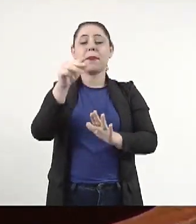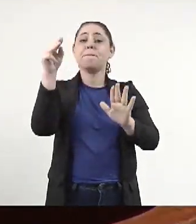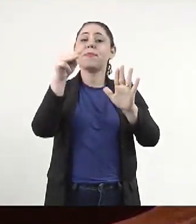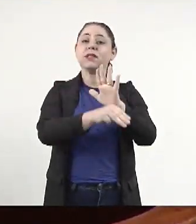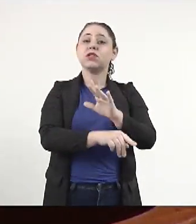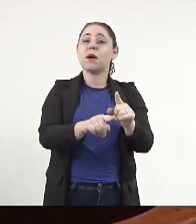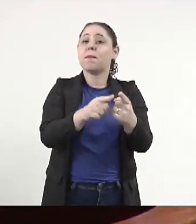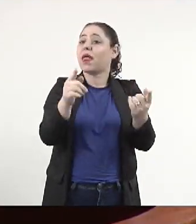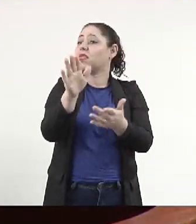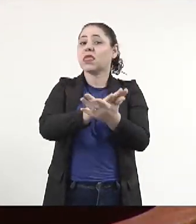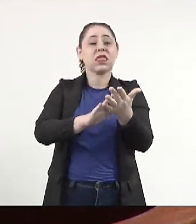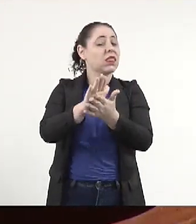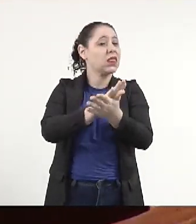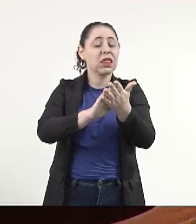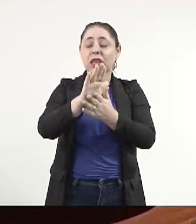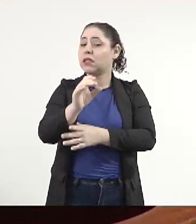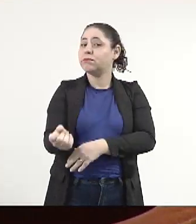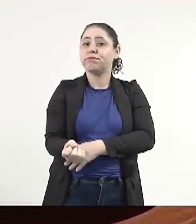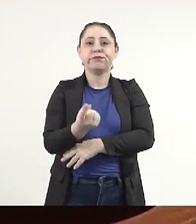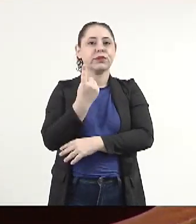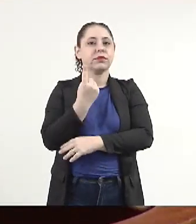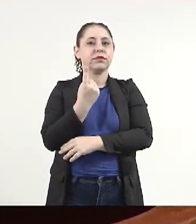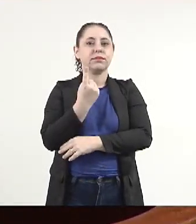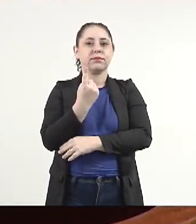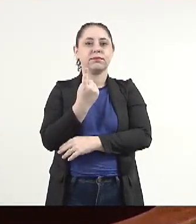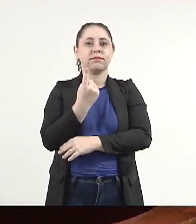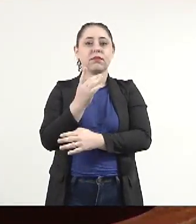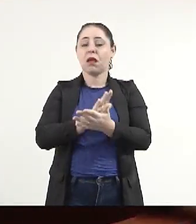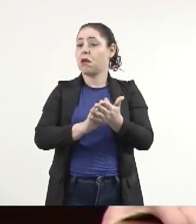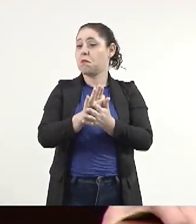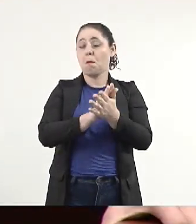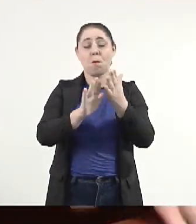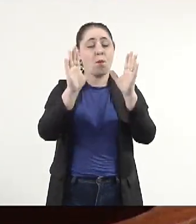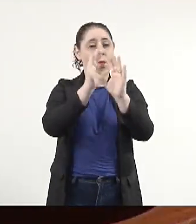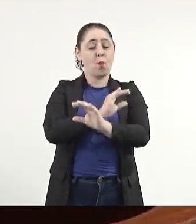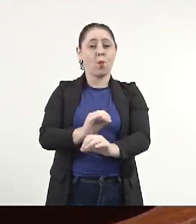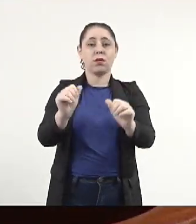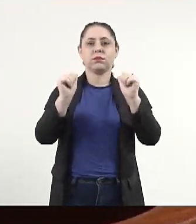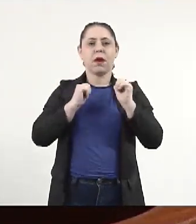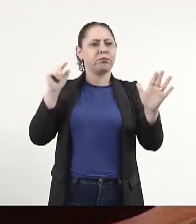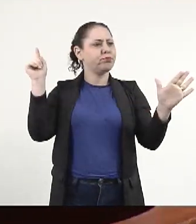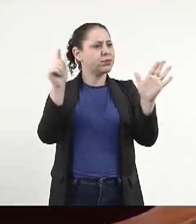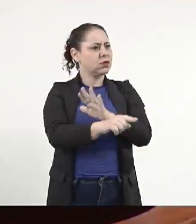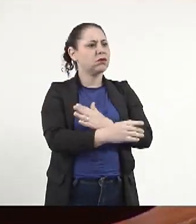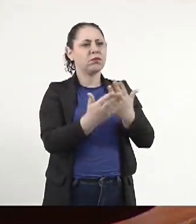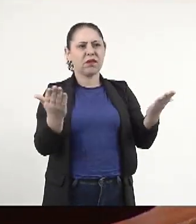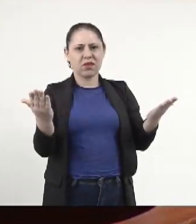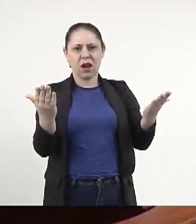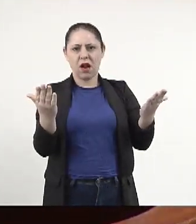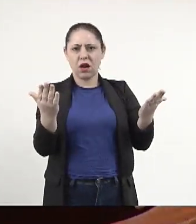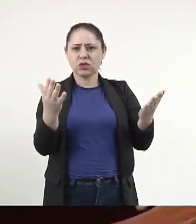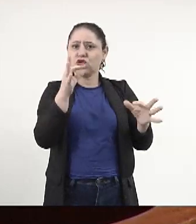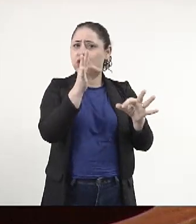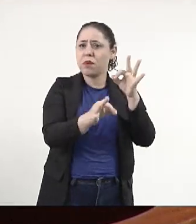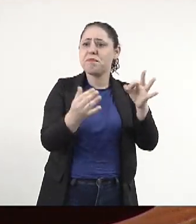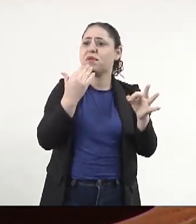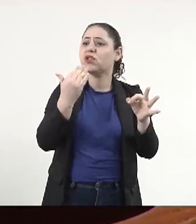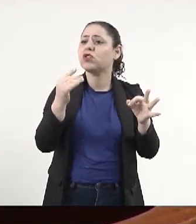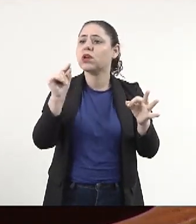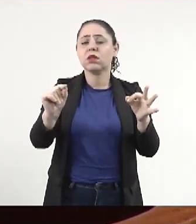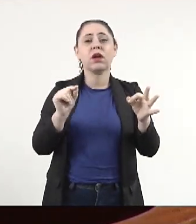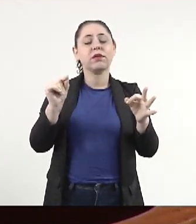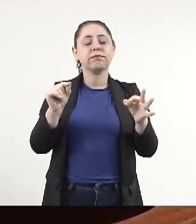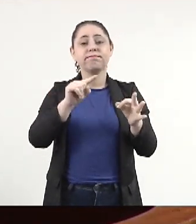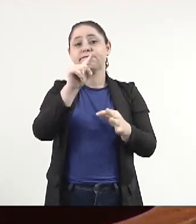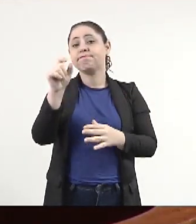liminar e nada acontece. Nada acontece. Então eu pergunto para vocês, recorrer a quem?